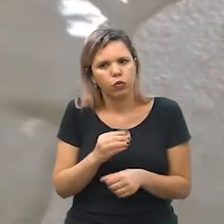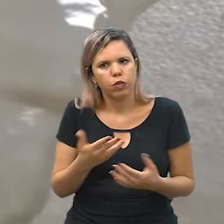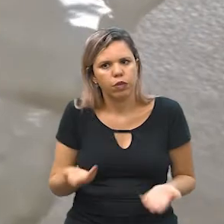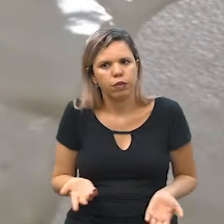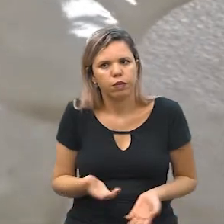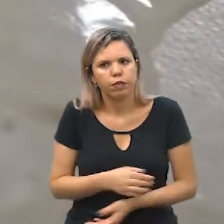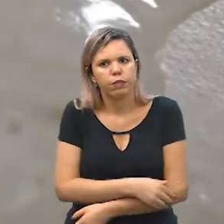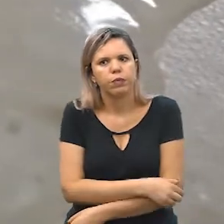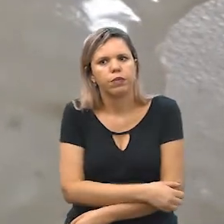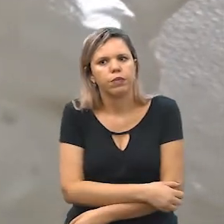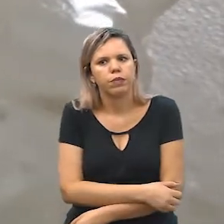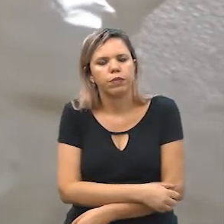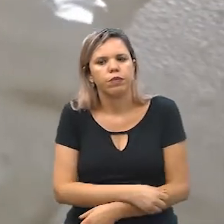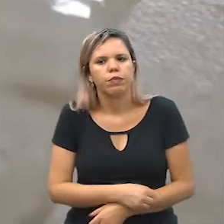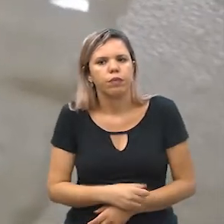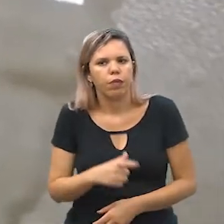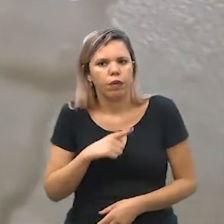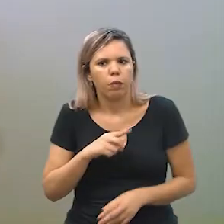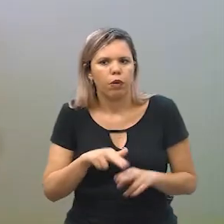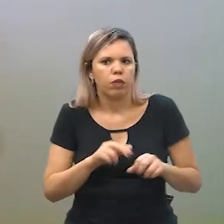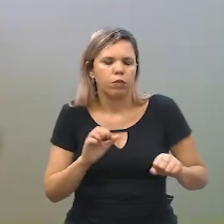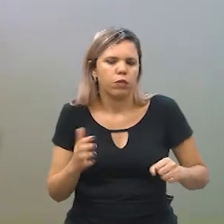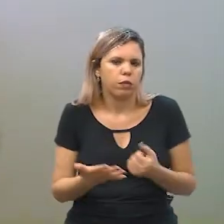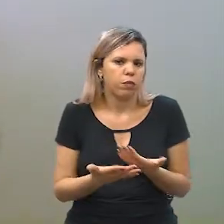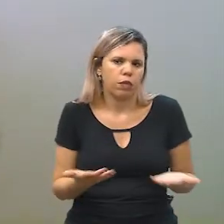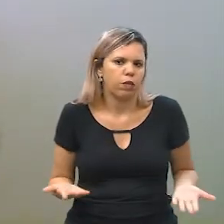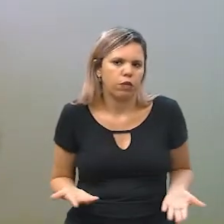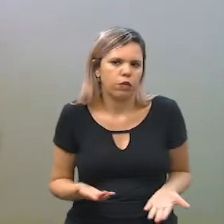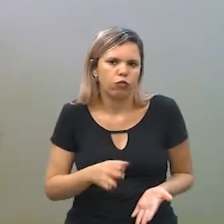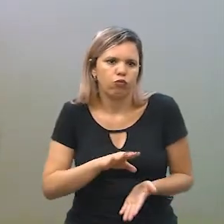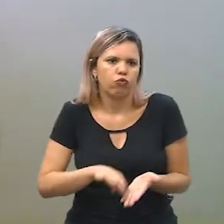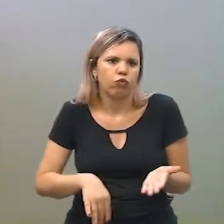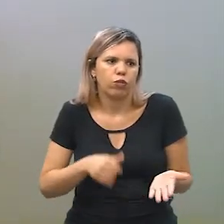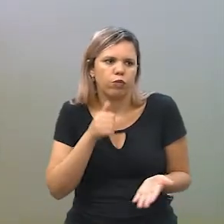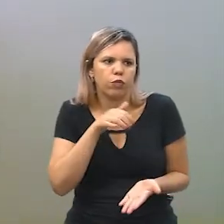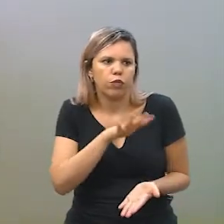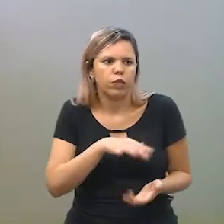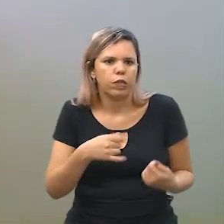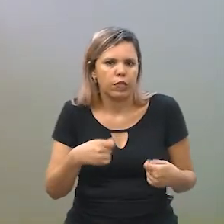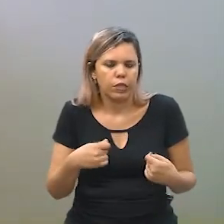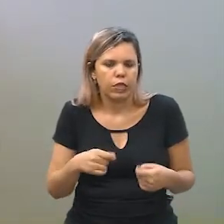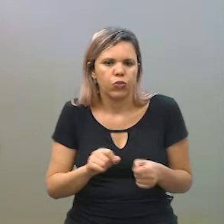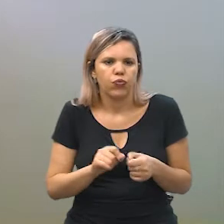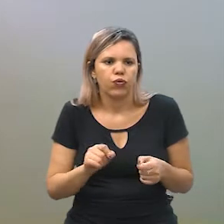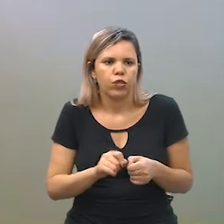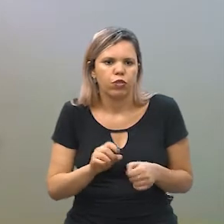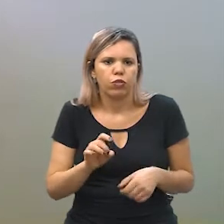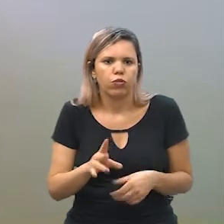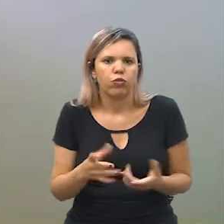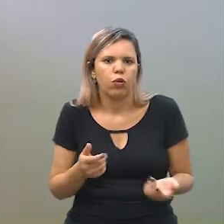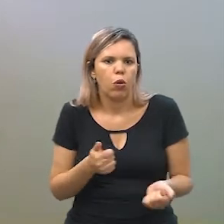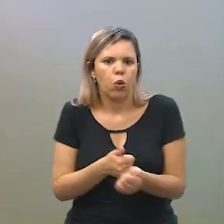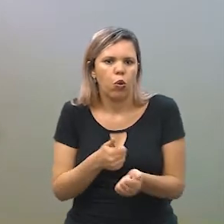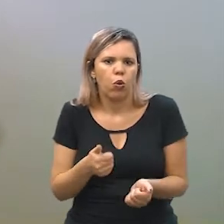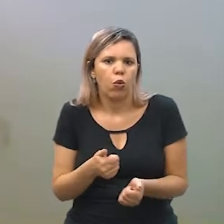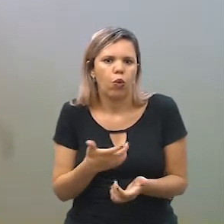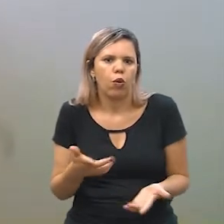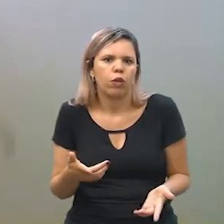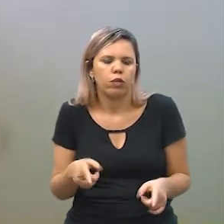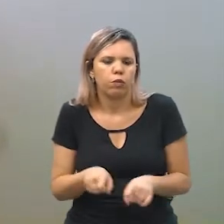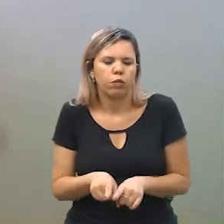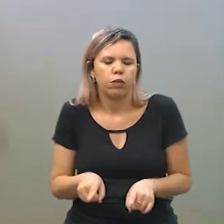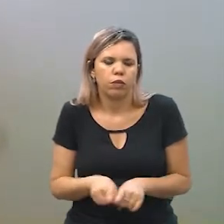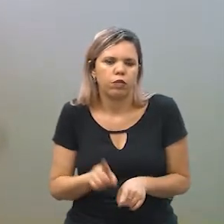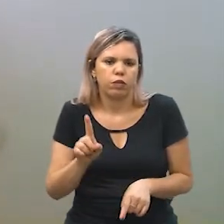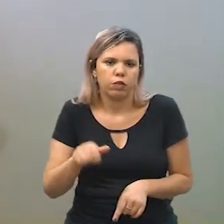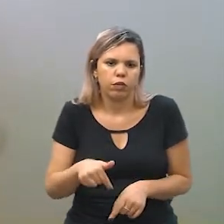tá? Então, o fato de ter a pandemia não tira essas mulheres da necessidade de fazer seu acompanhamento pré-natal,